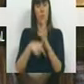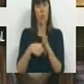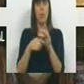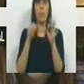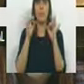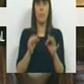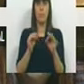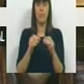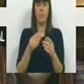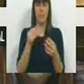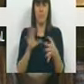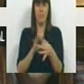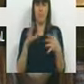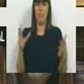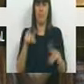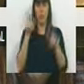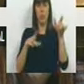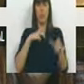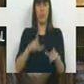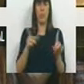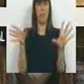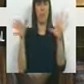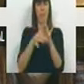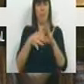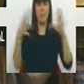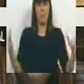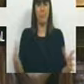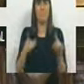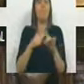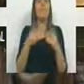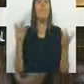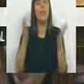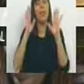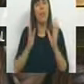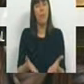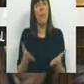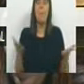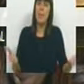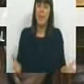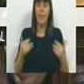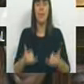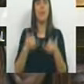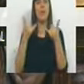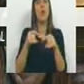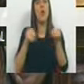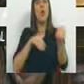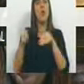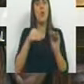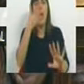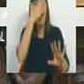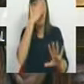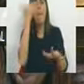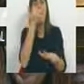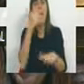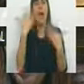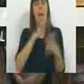é tremendamente impopular. Os portugueses não se veem nisto. Então foi preciso passar para um jogo de